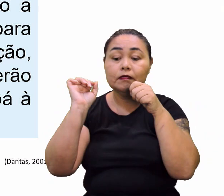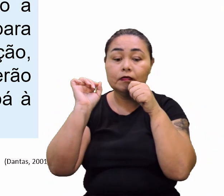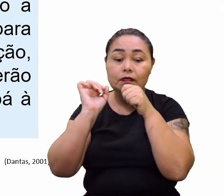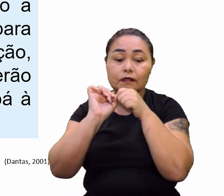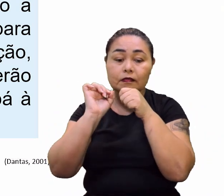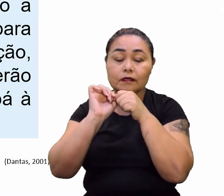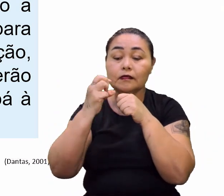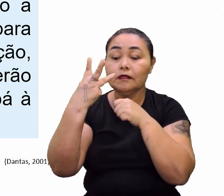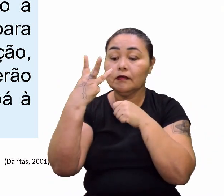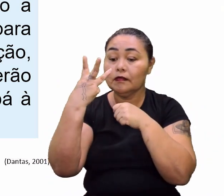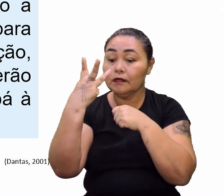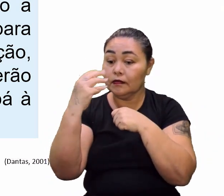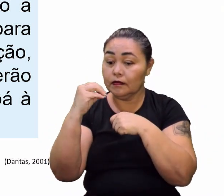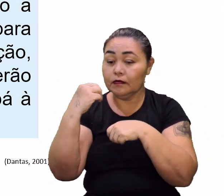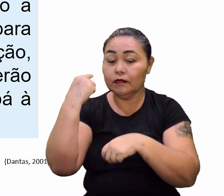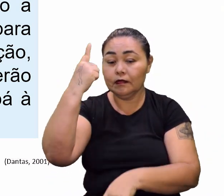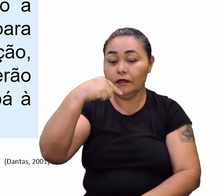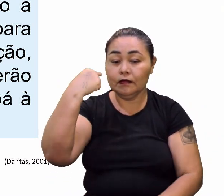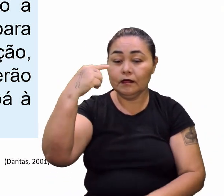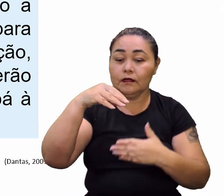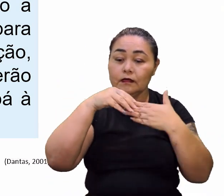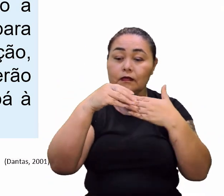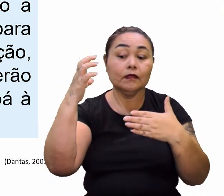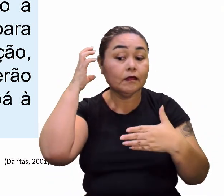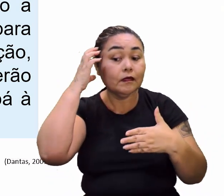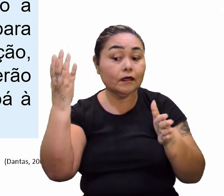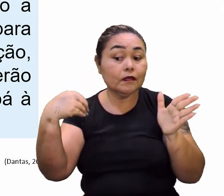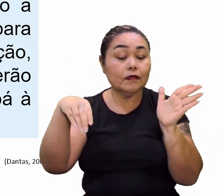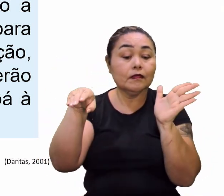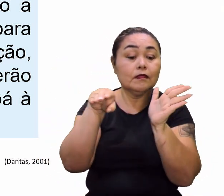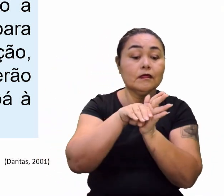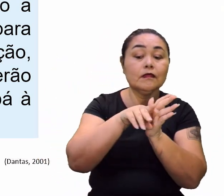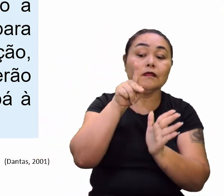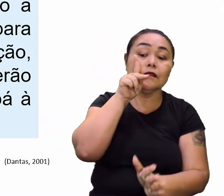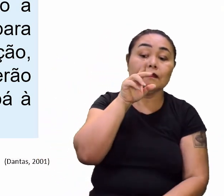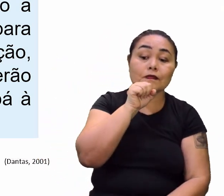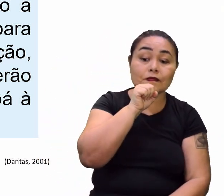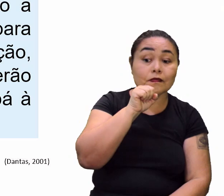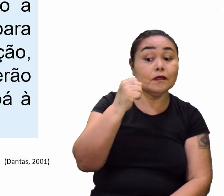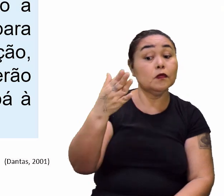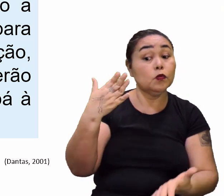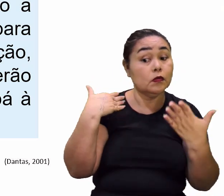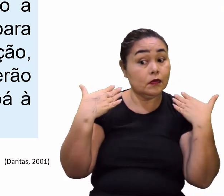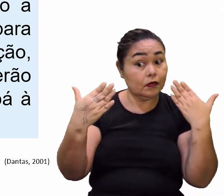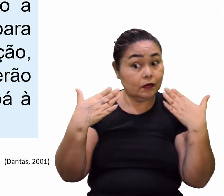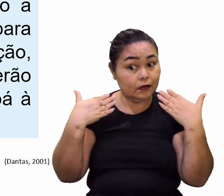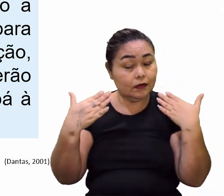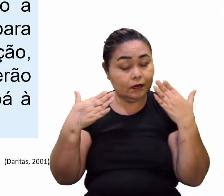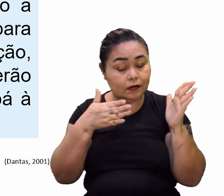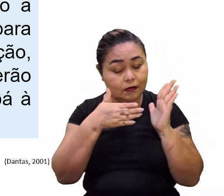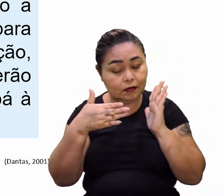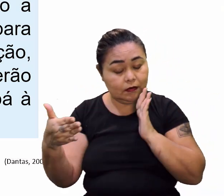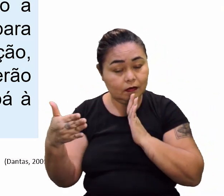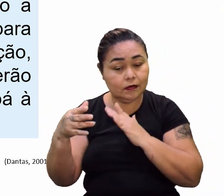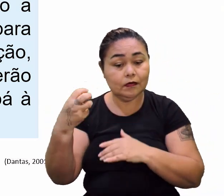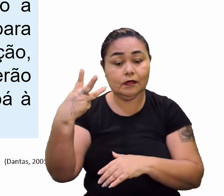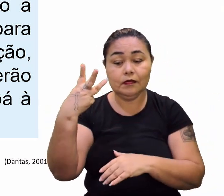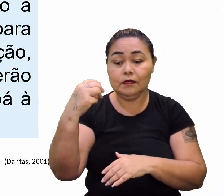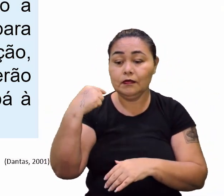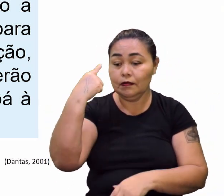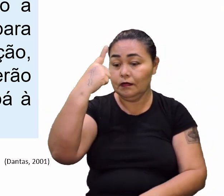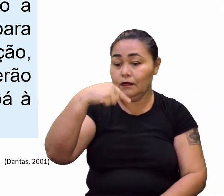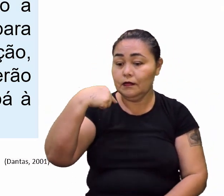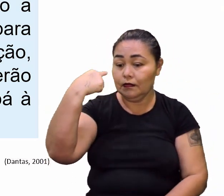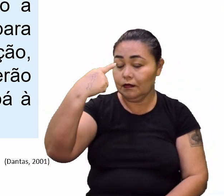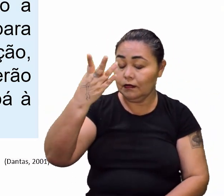verão realizar em 30 horas uma viagem de Cuiabá a Porto Velho. Então, isso no verão, professor Jorge. 30 Isso. horas a média de deslocamento,